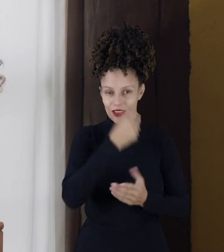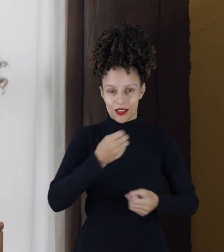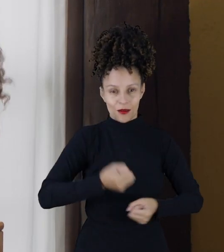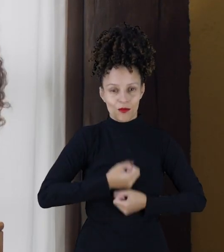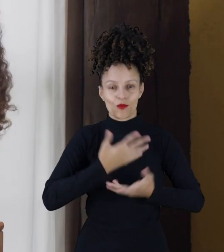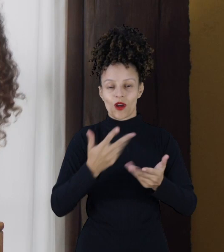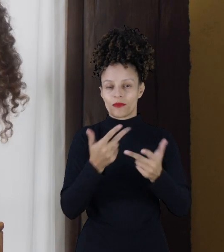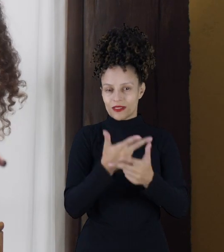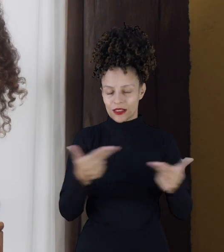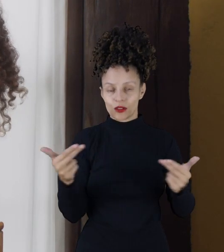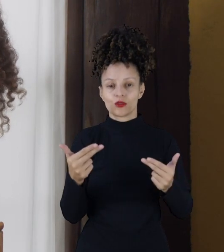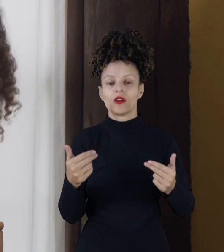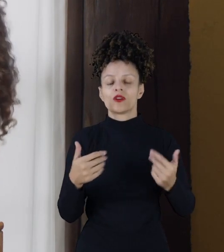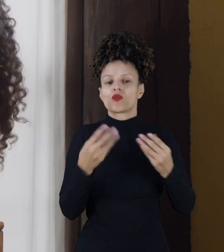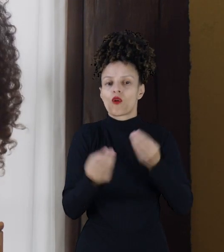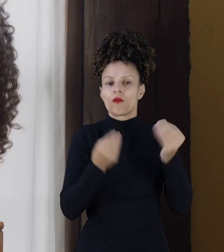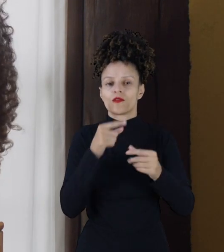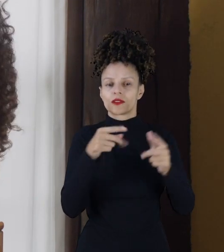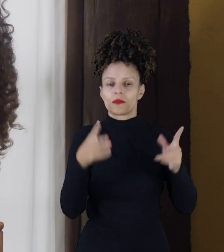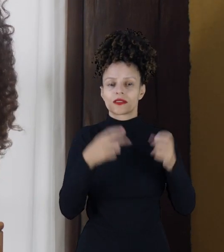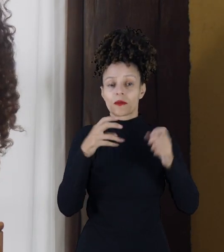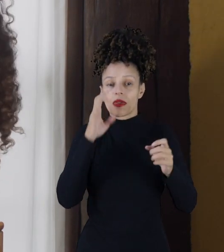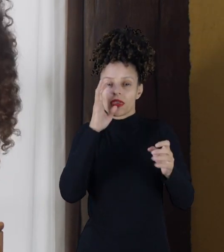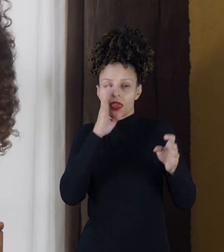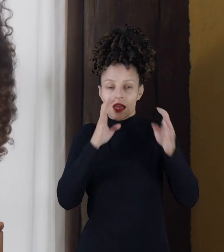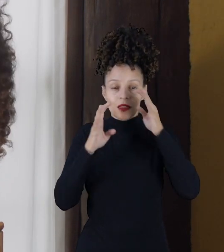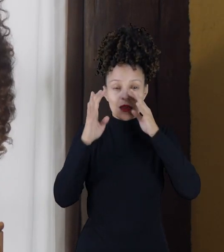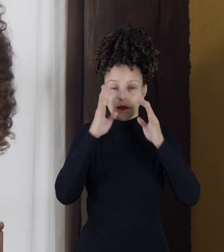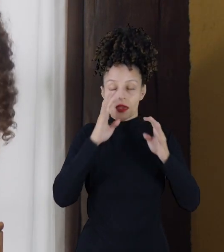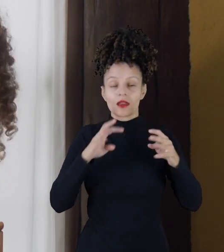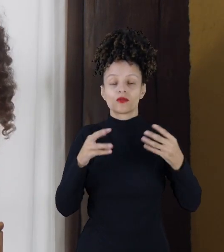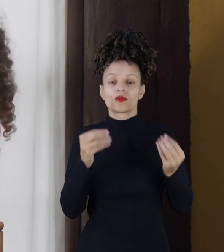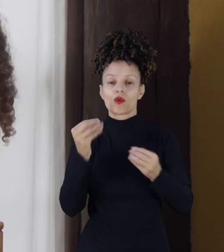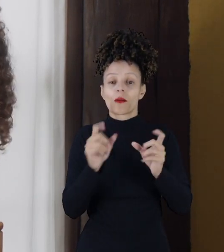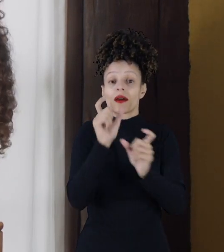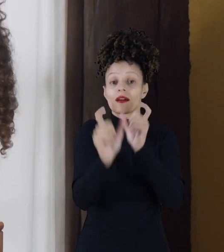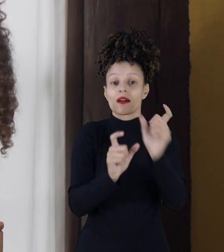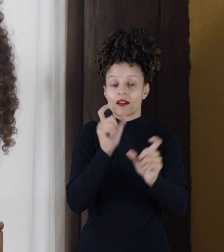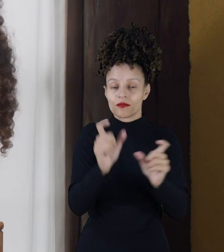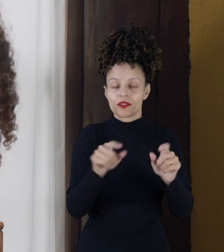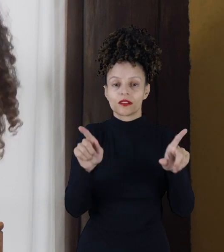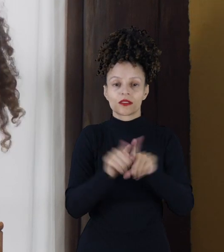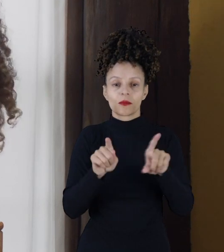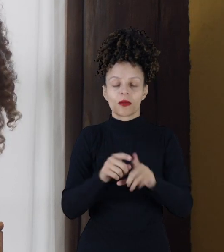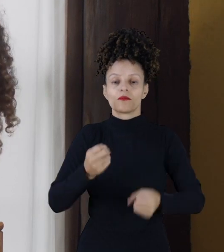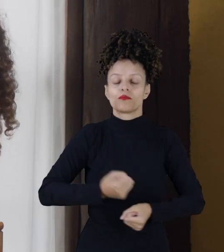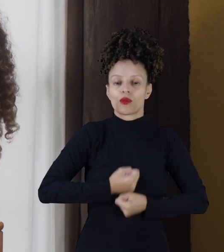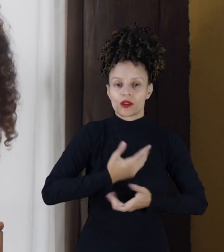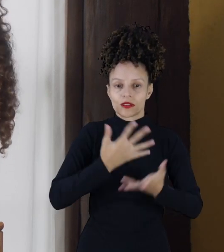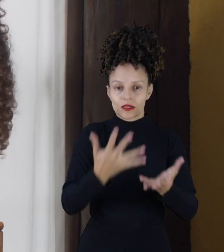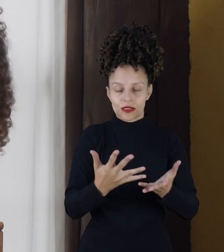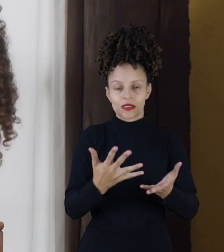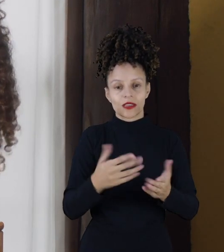livro lindo que é Poemar de Pernas para o Ar. Como você percebe esse encantamento com a palavra e